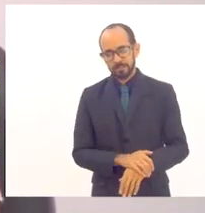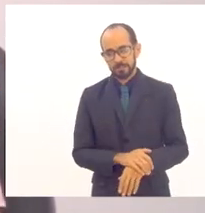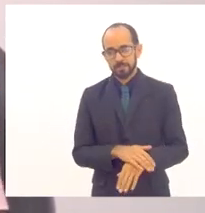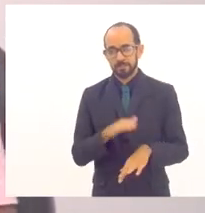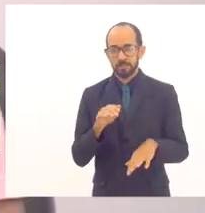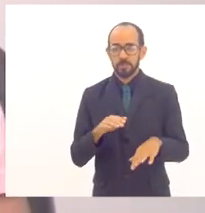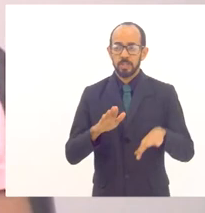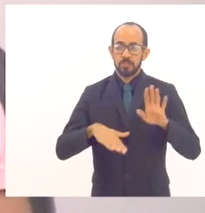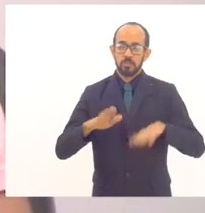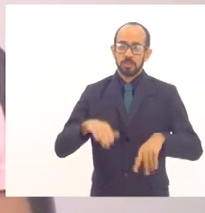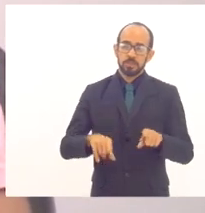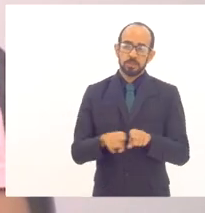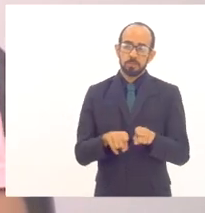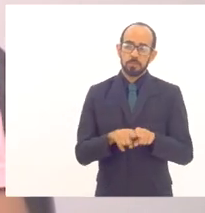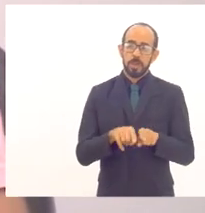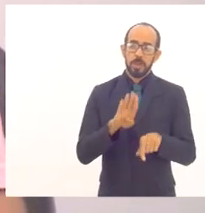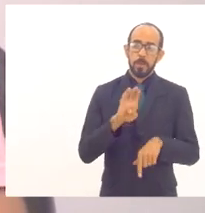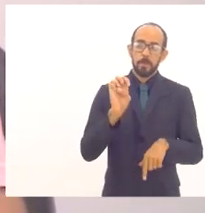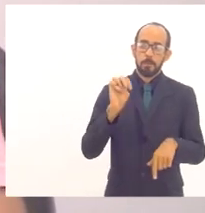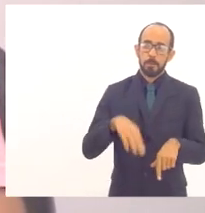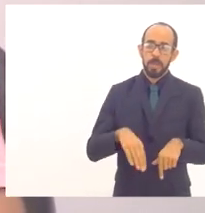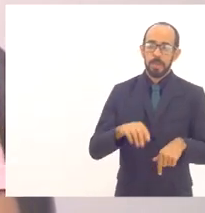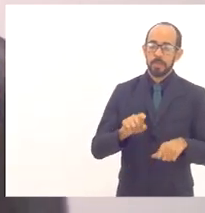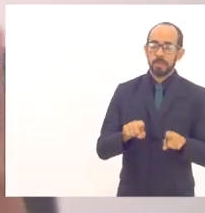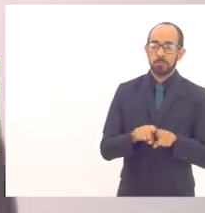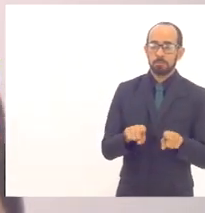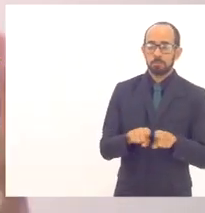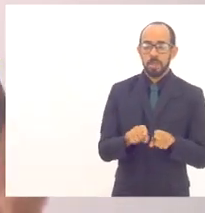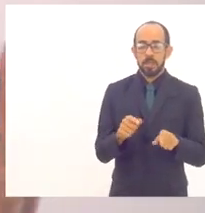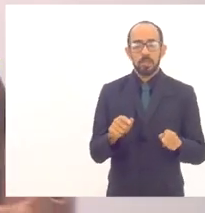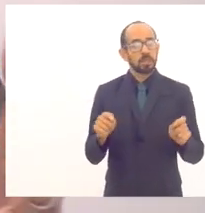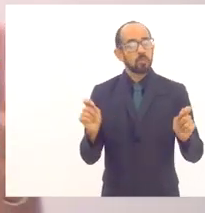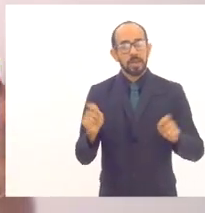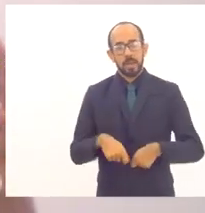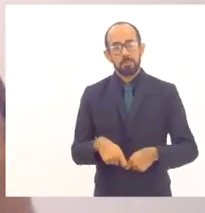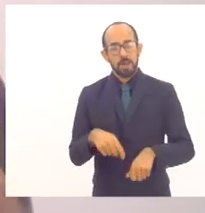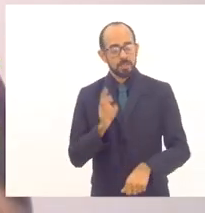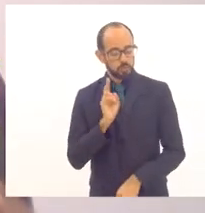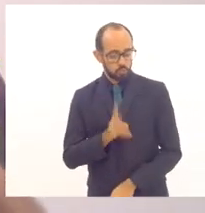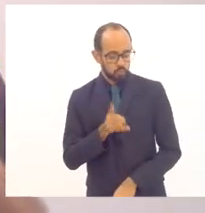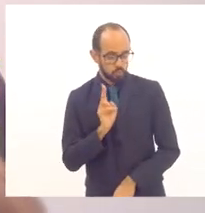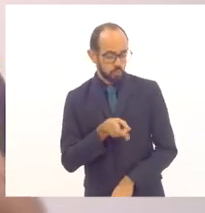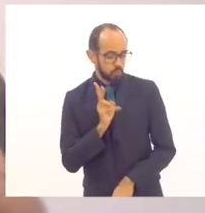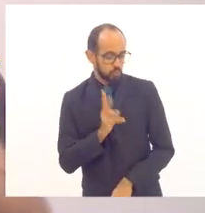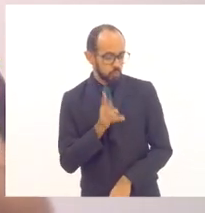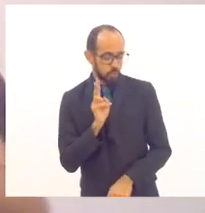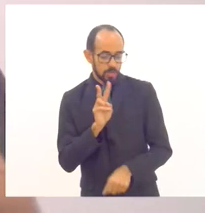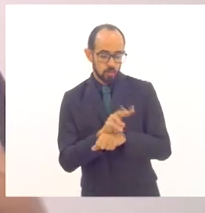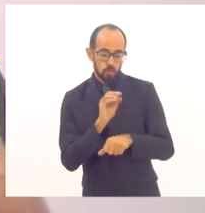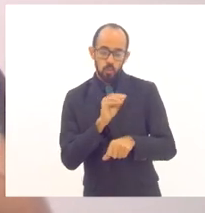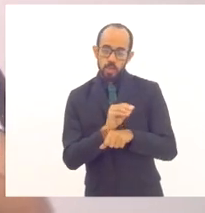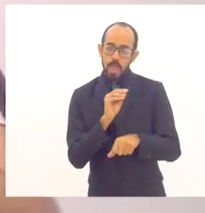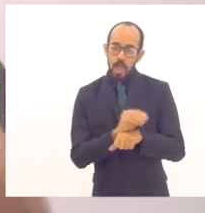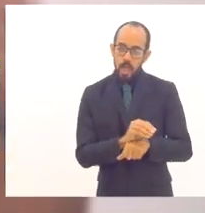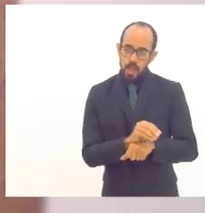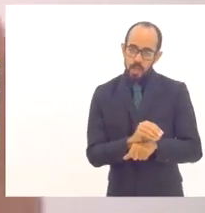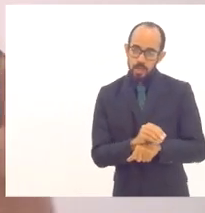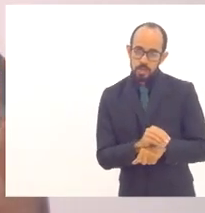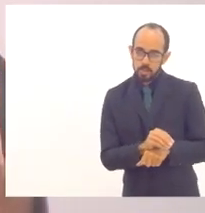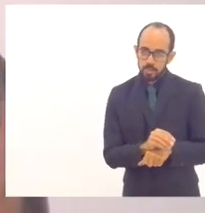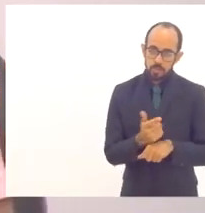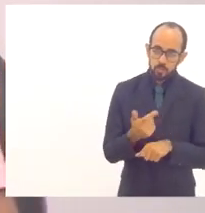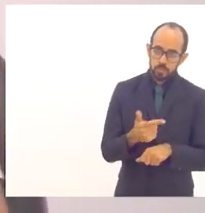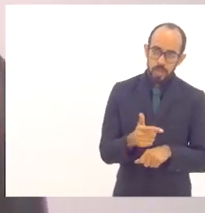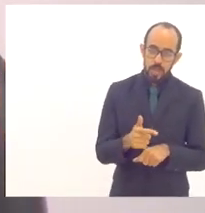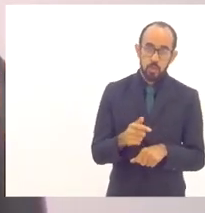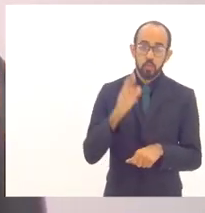vezes, os bens eles não têm, eles não são passíveis de serem preservados. Não há nem há